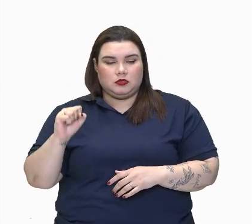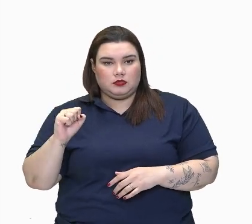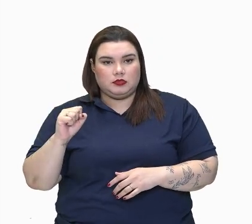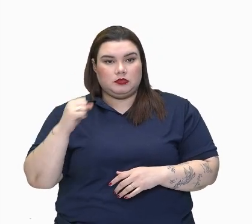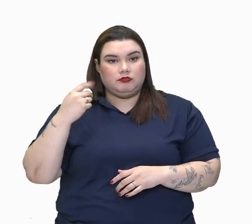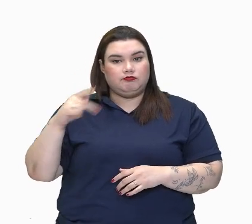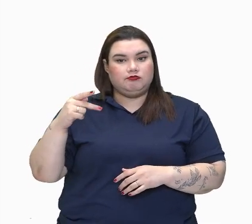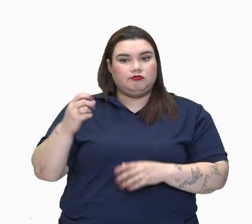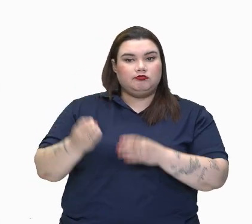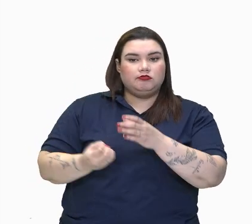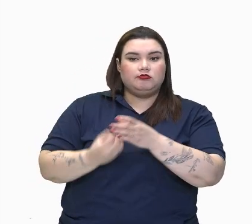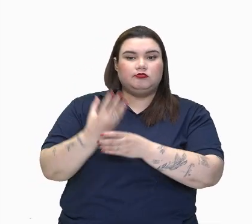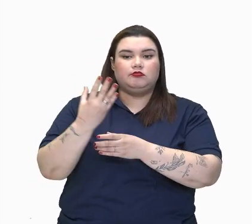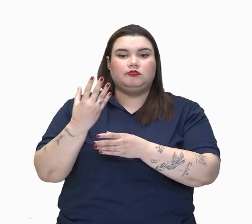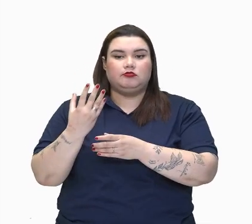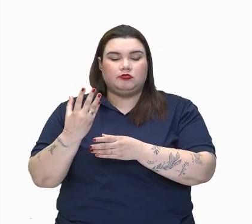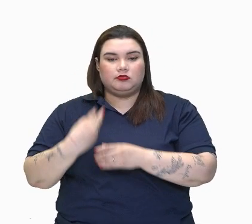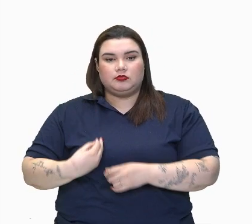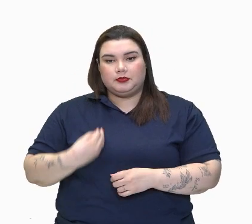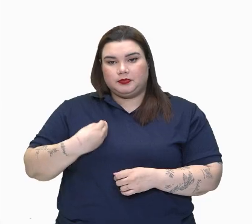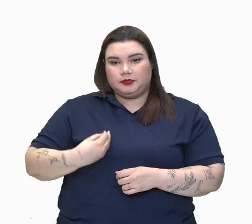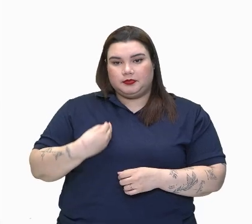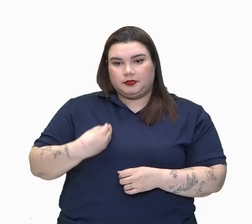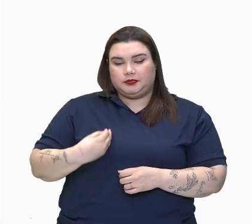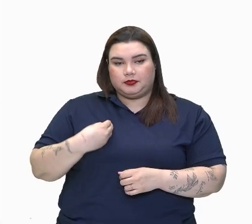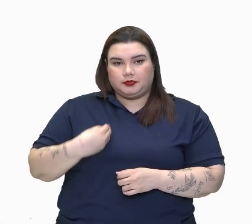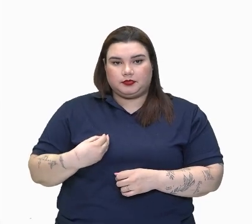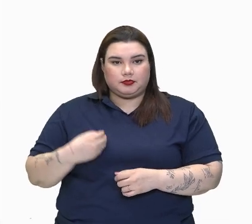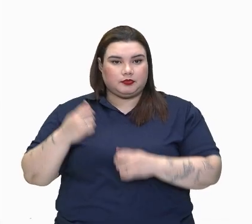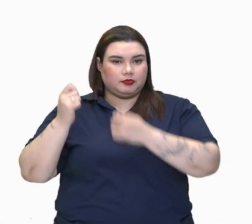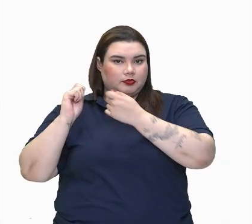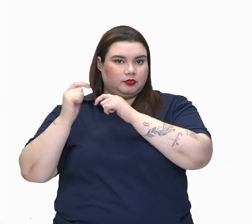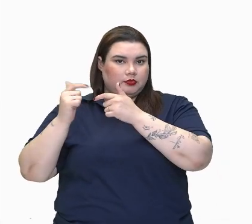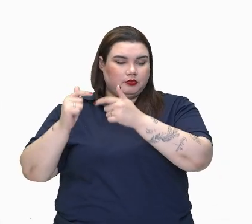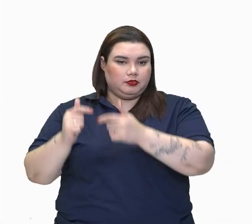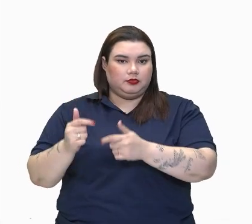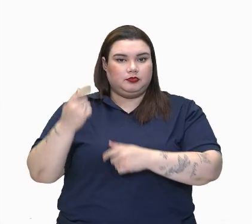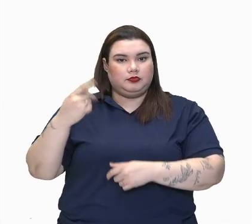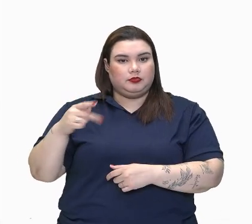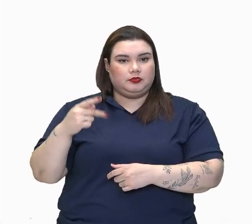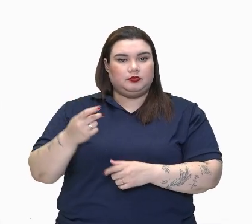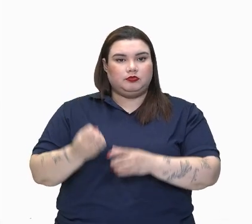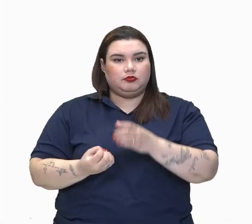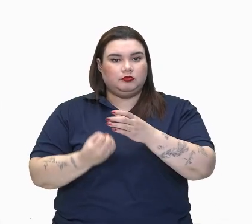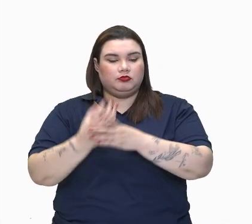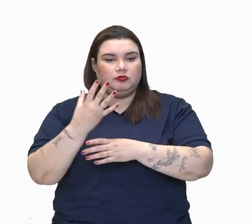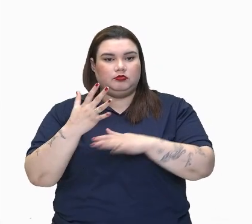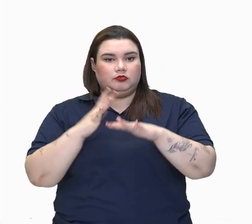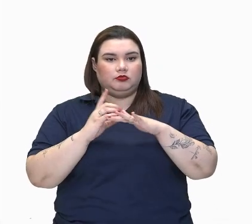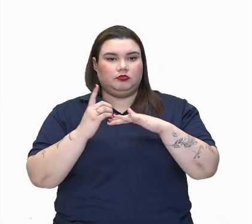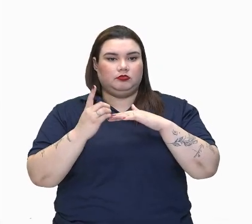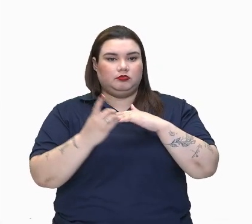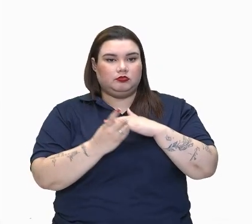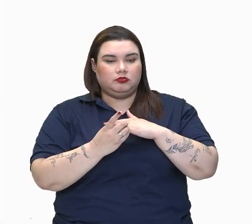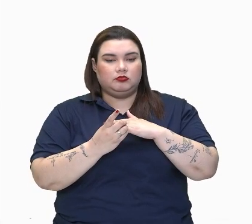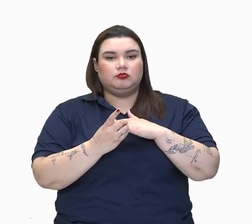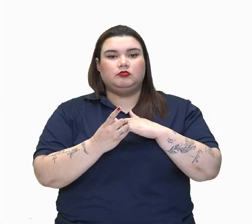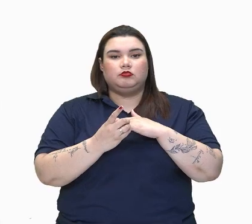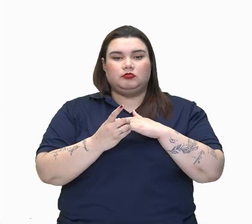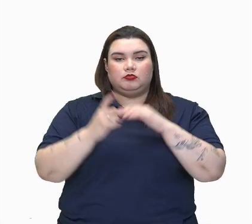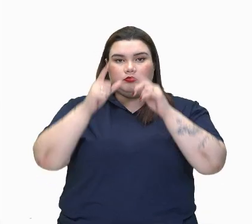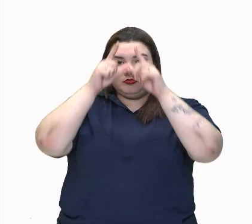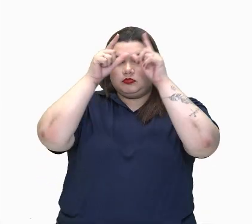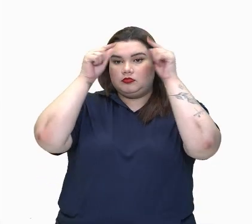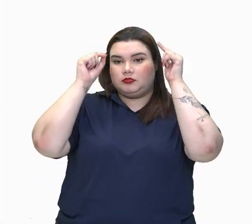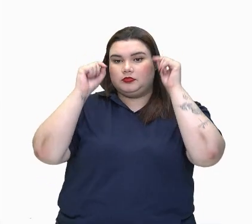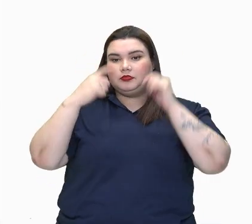que brota a vida. É nela que são gerados os deuses os deuses gregos que